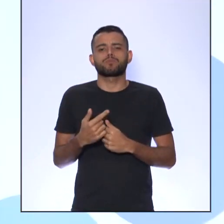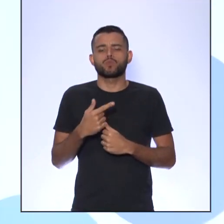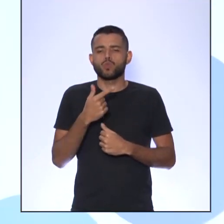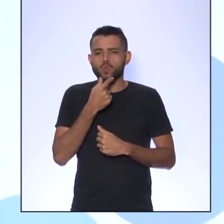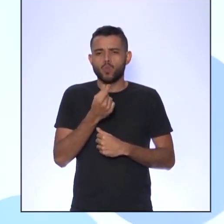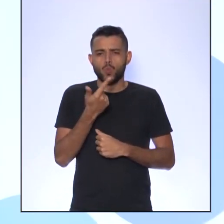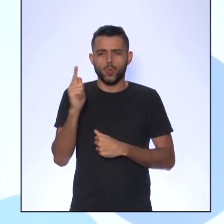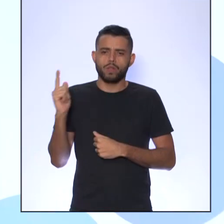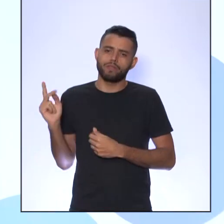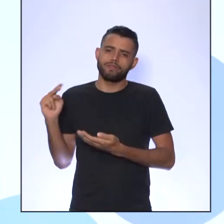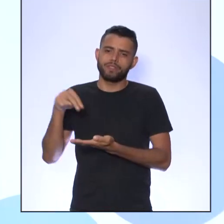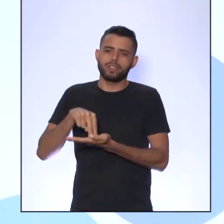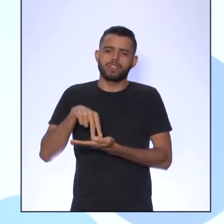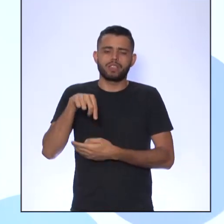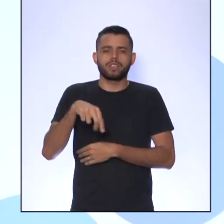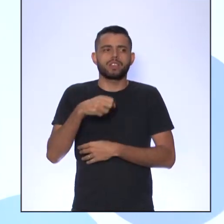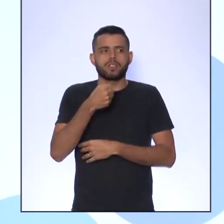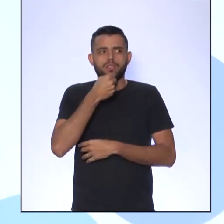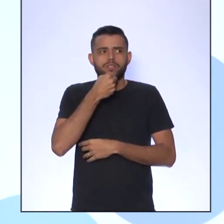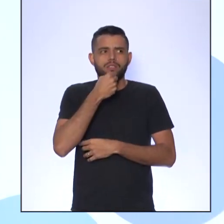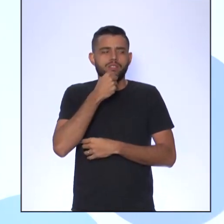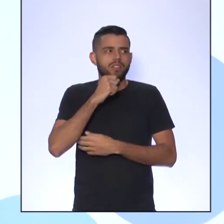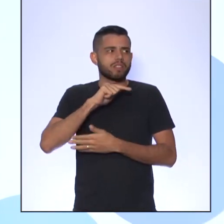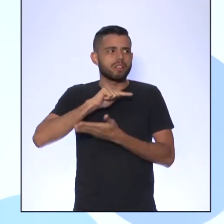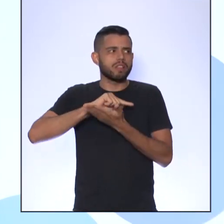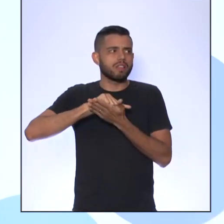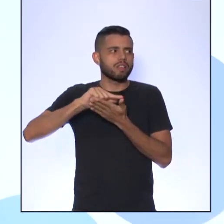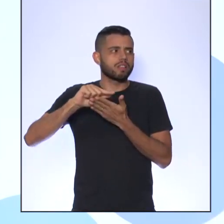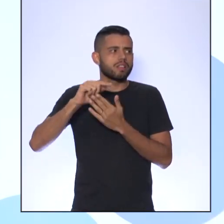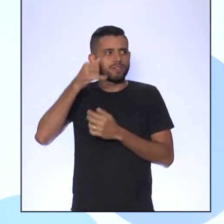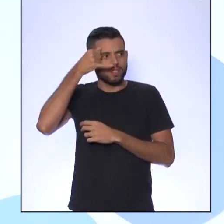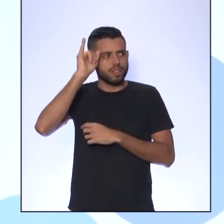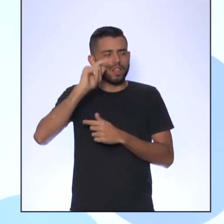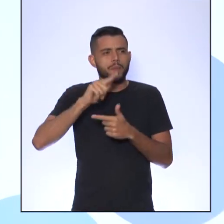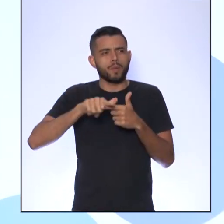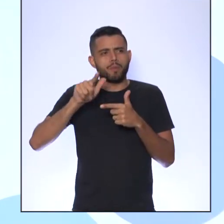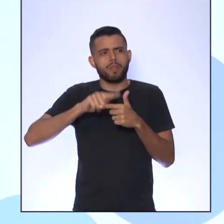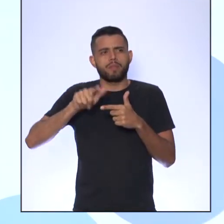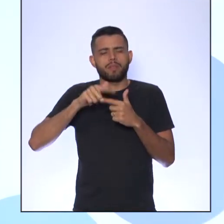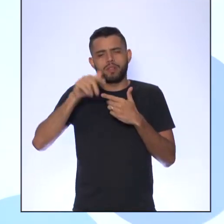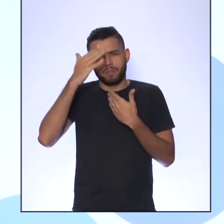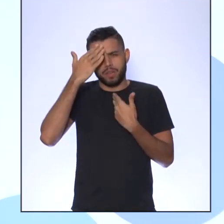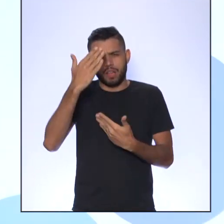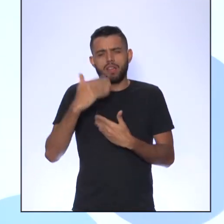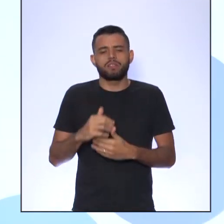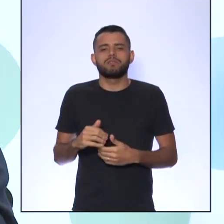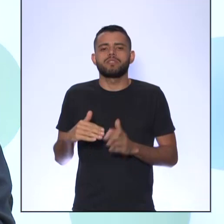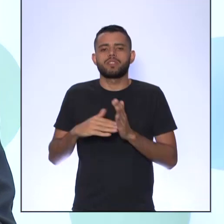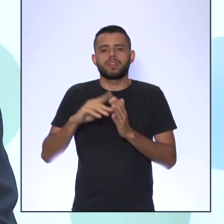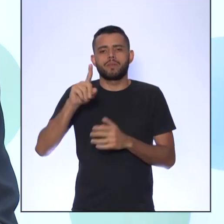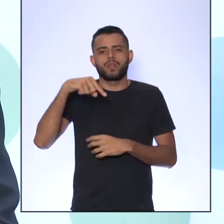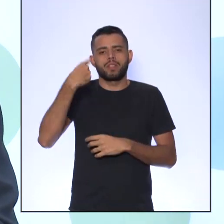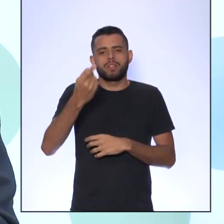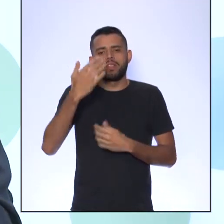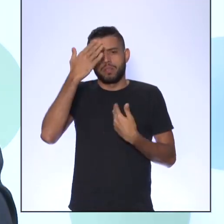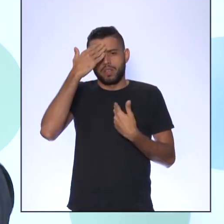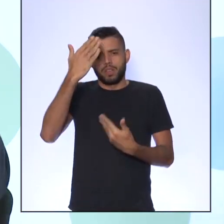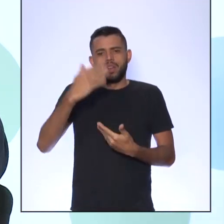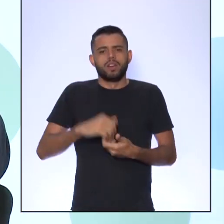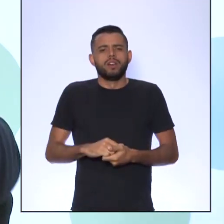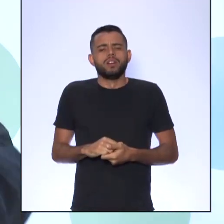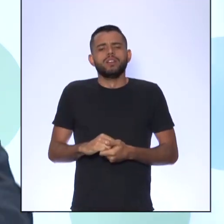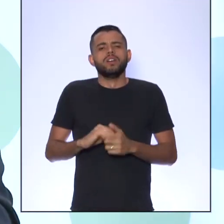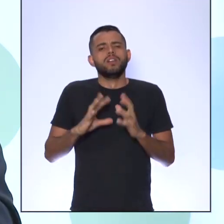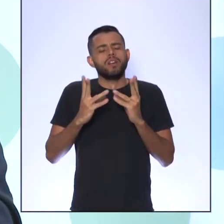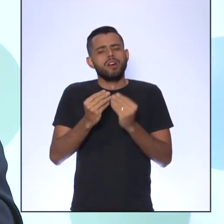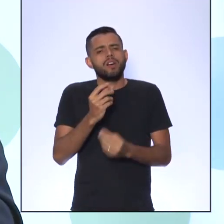palco com seu microfone higienizado para não termos nenhum problema. Muito obrigado, Cláudio. Até a próxima, viu? Muito obrigado, secretário. Desejo a todos os